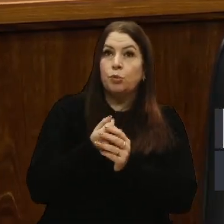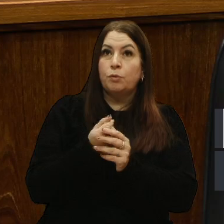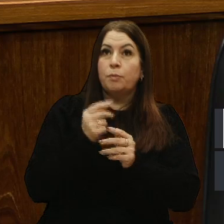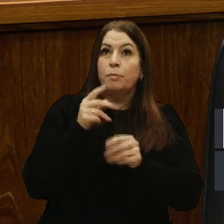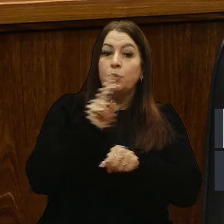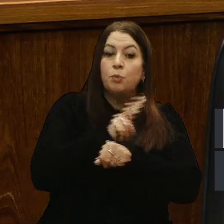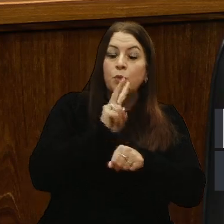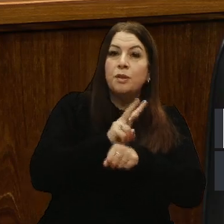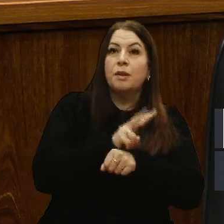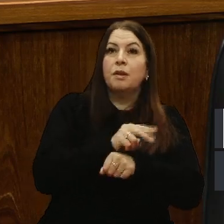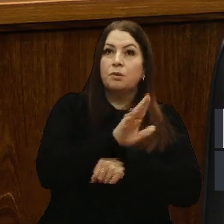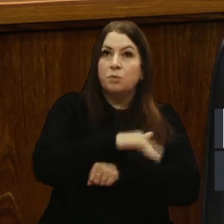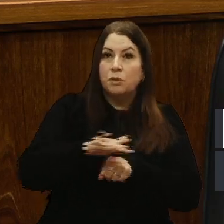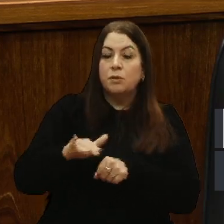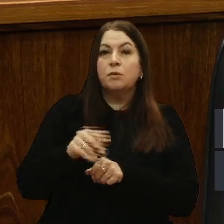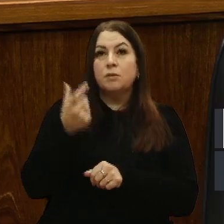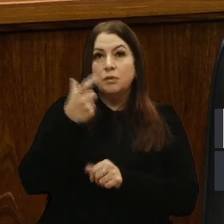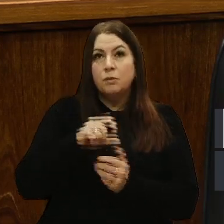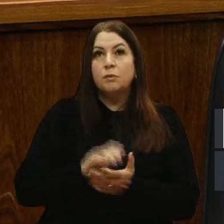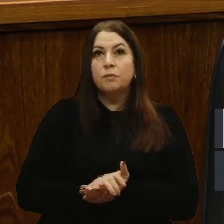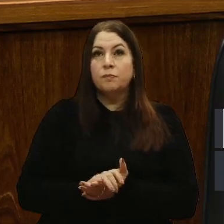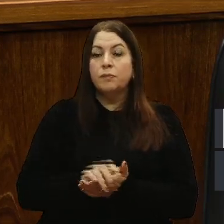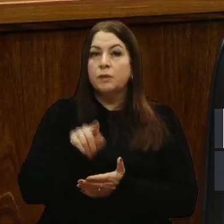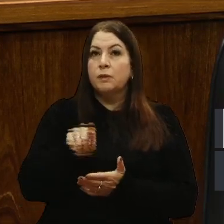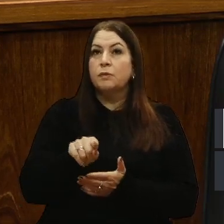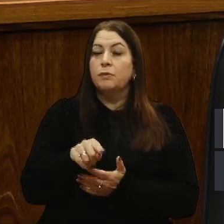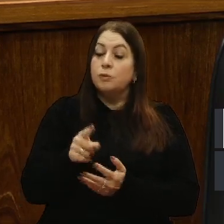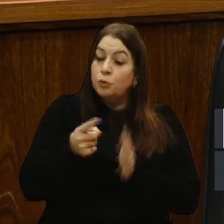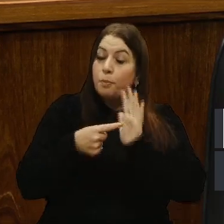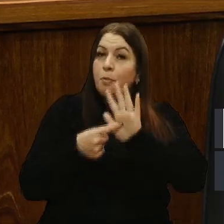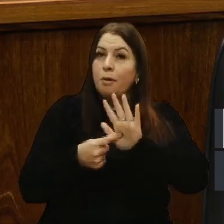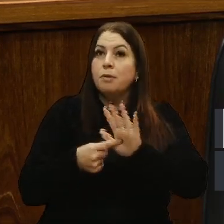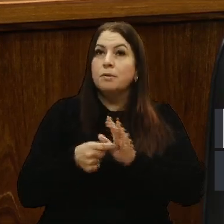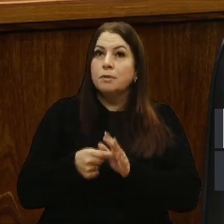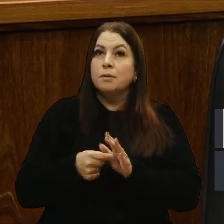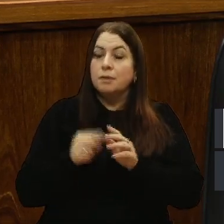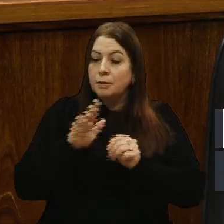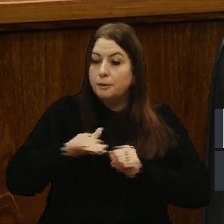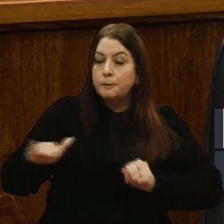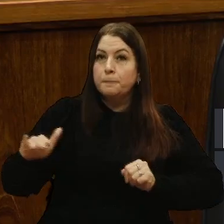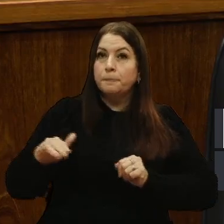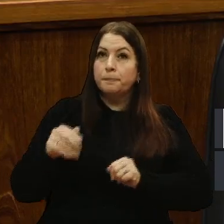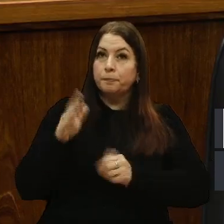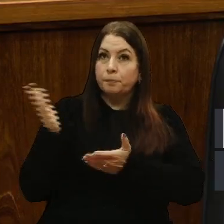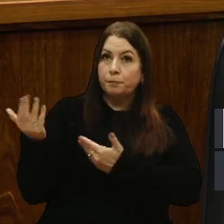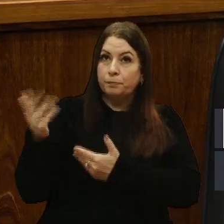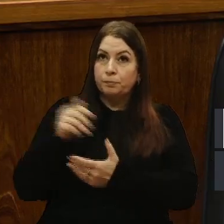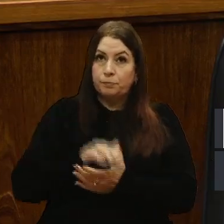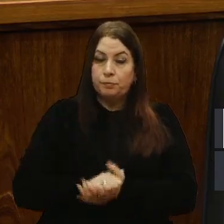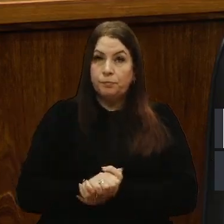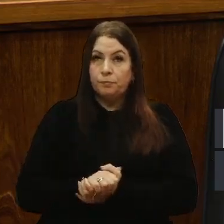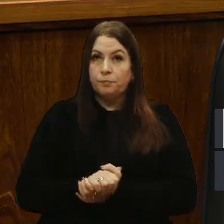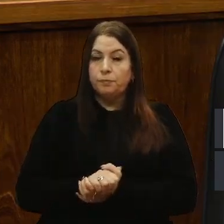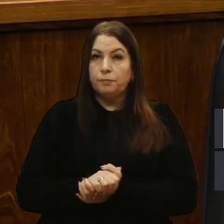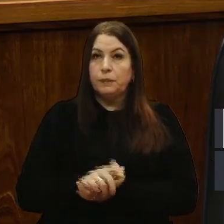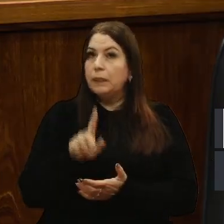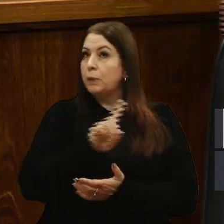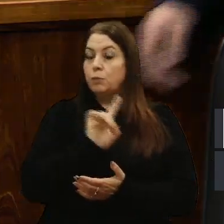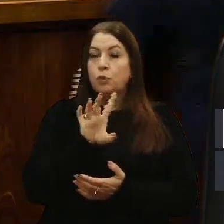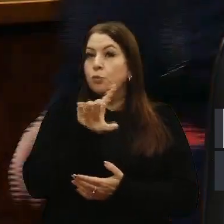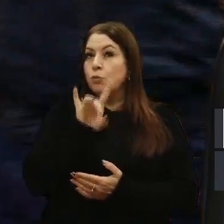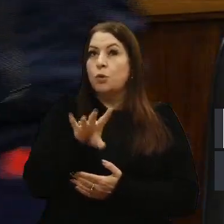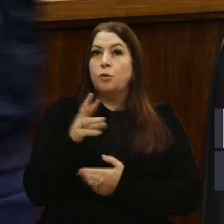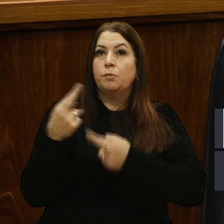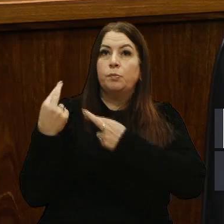criança. E eu acho que isso nos demonstra que a criança e o adolescente, eles não são